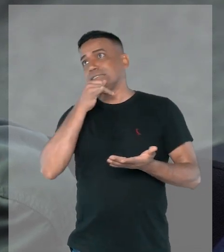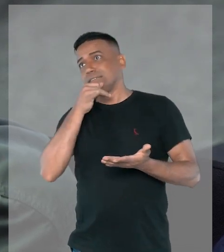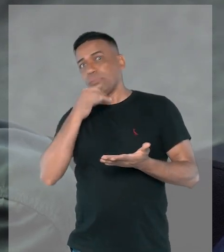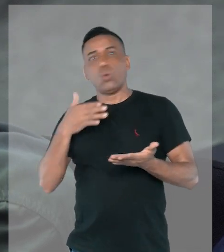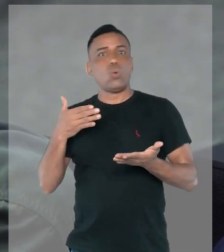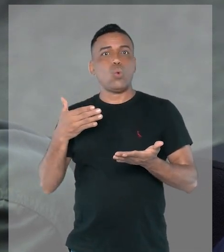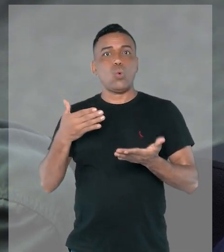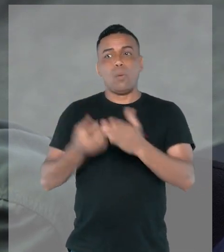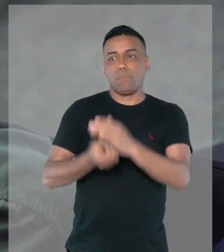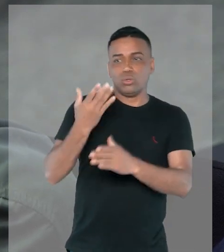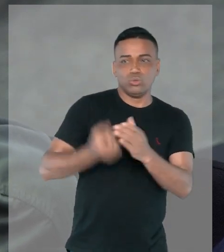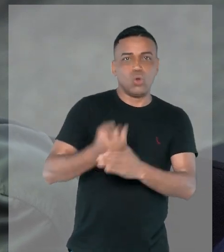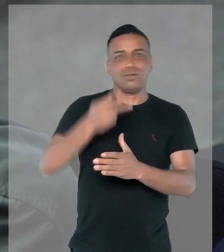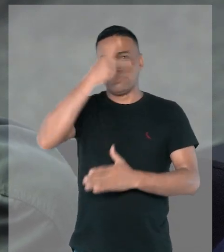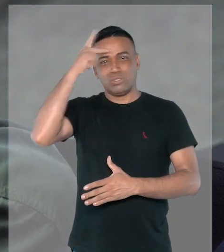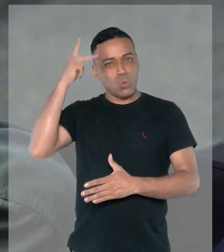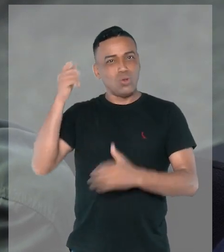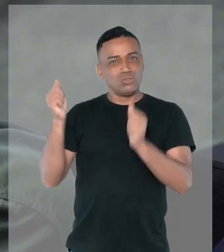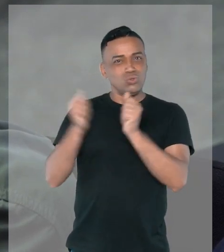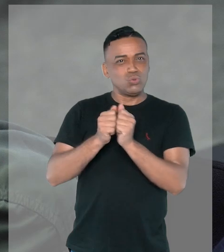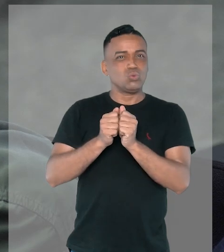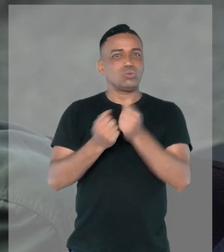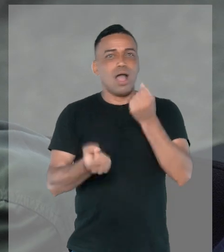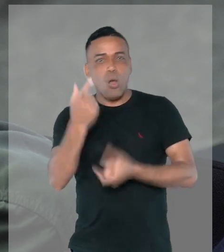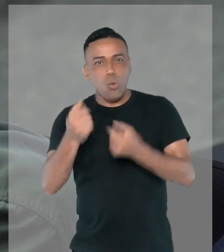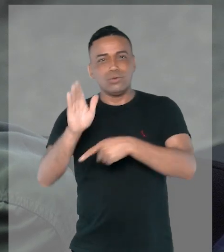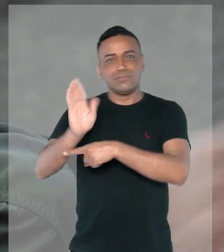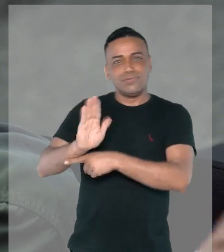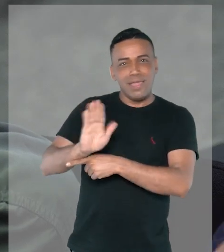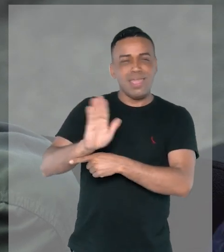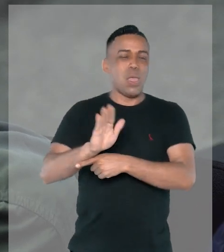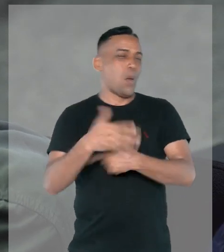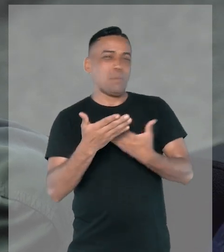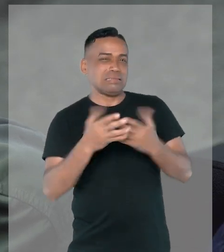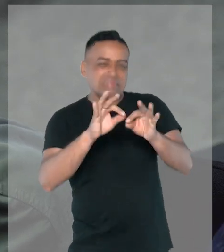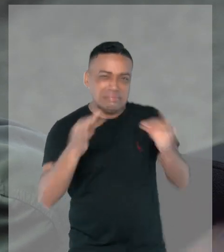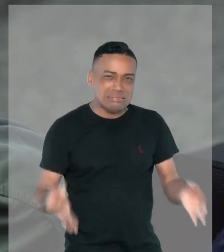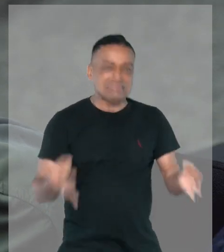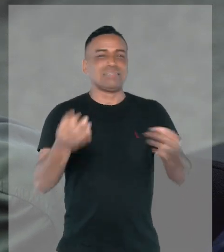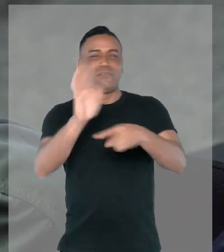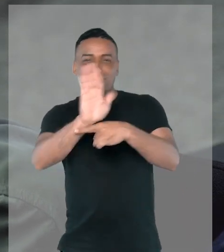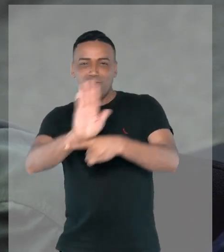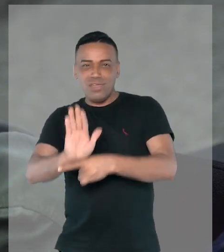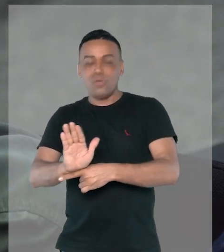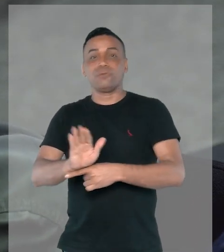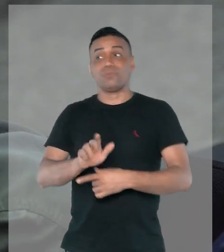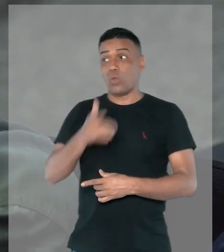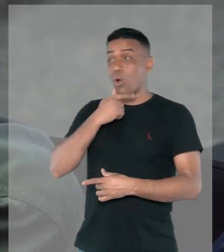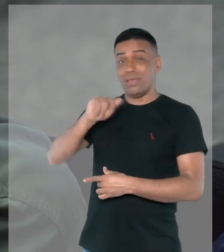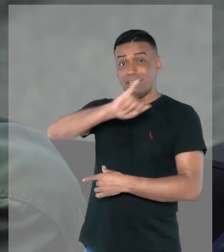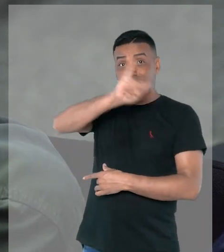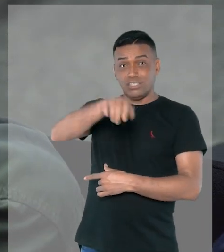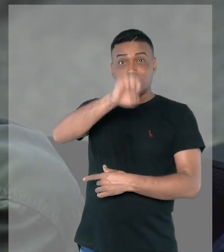com produtores aqui, fazer alguns filmes meio bambembes aí, né? Até o